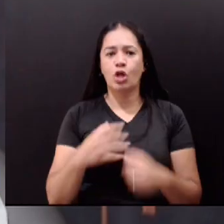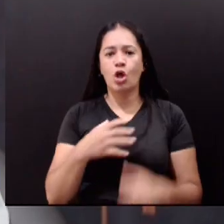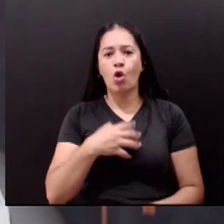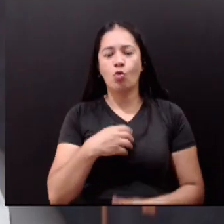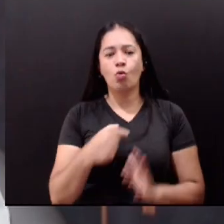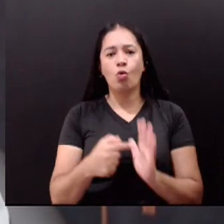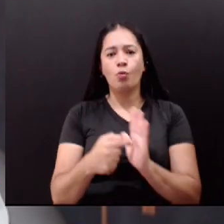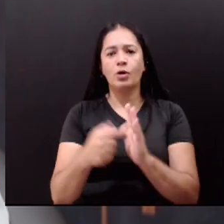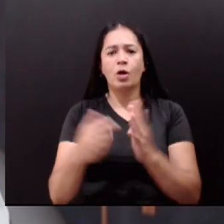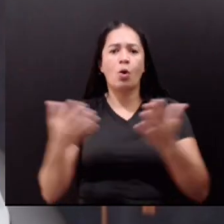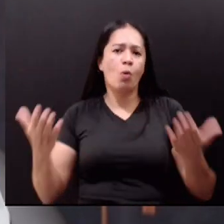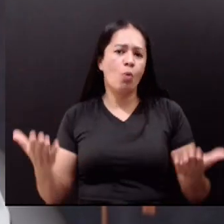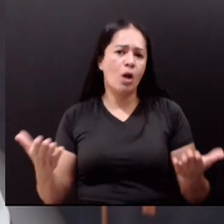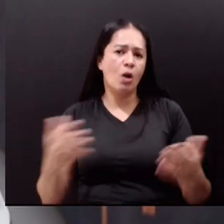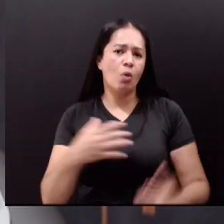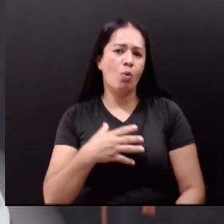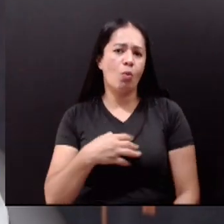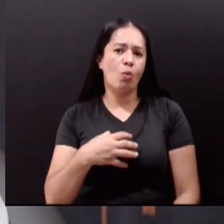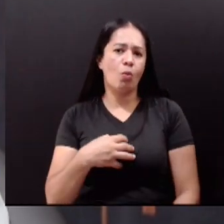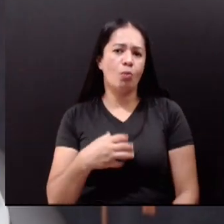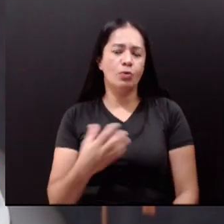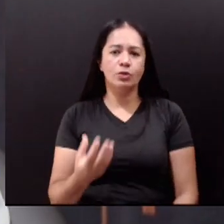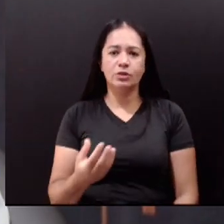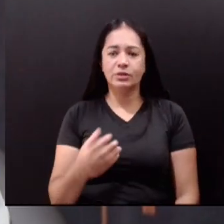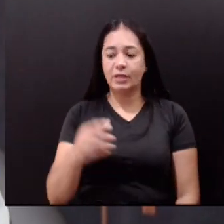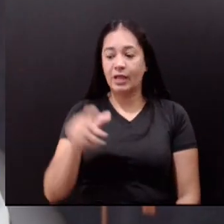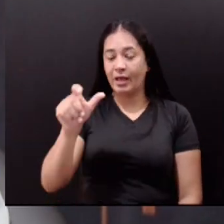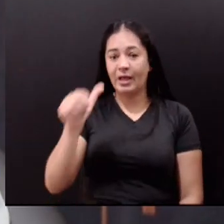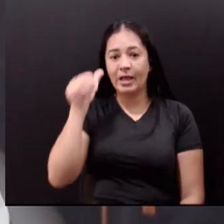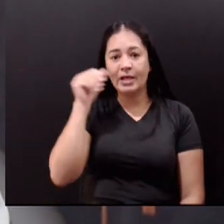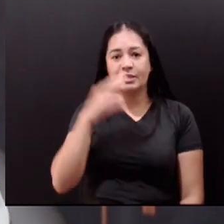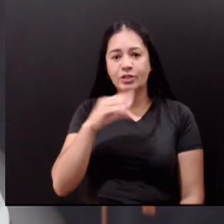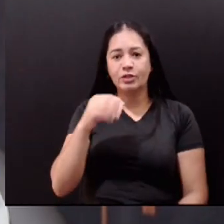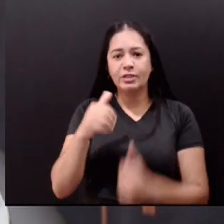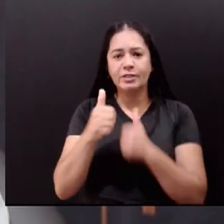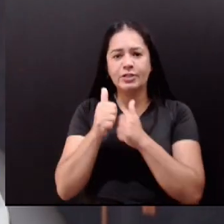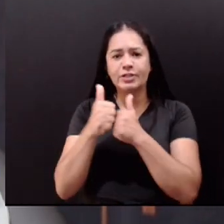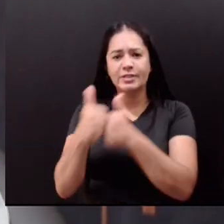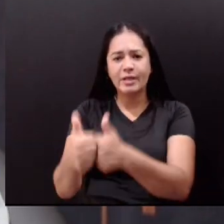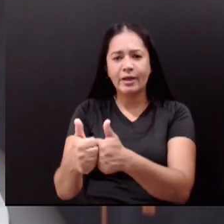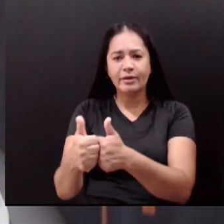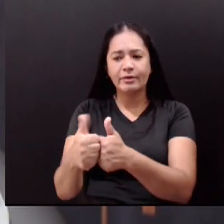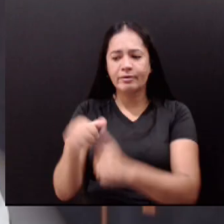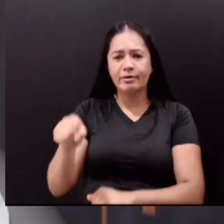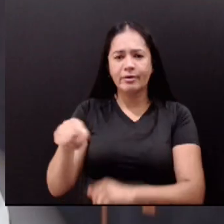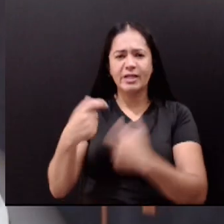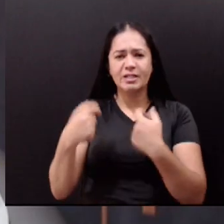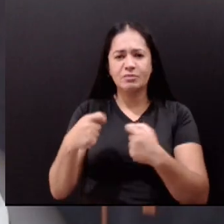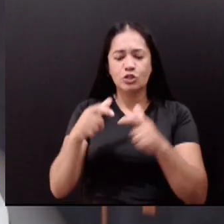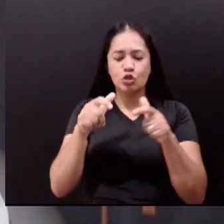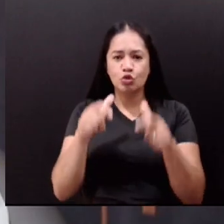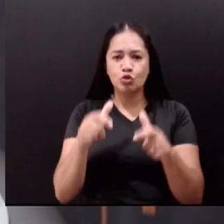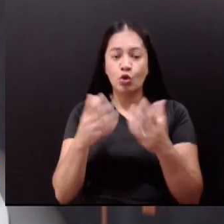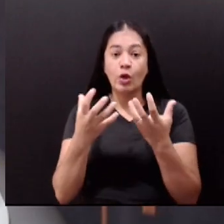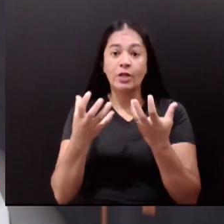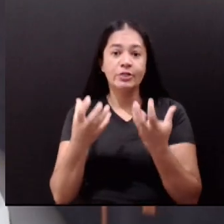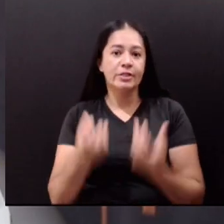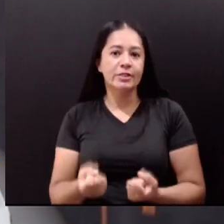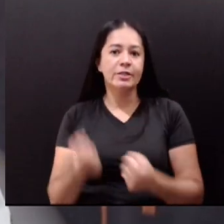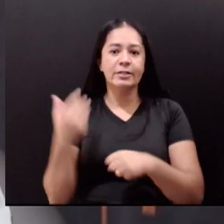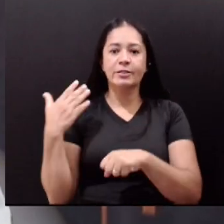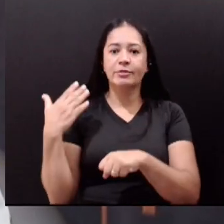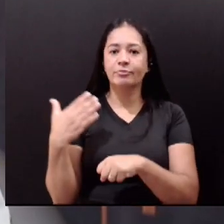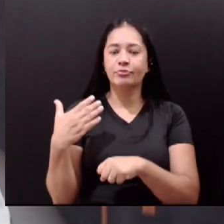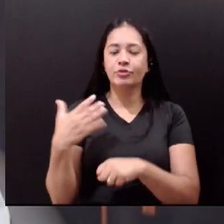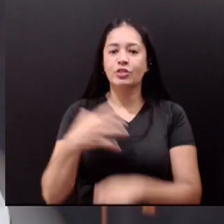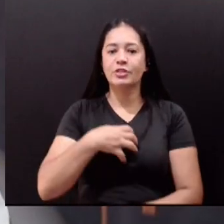comportamento essa adolescente está seguindo? Eles precisam de espaços de aceitação, de pertencimento de grupo. Então,